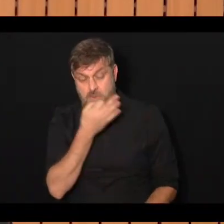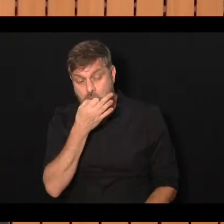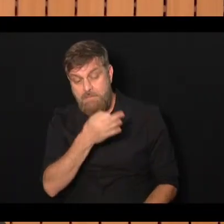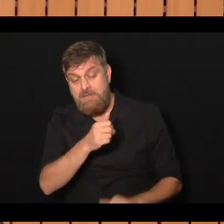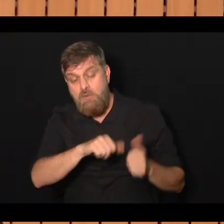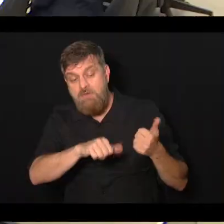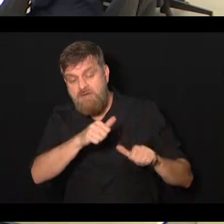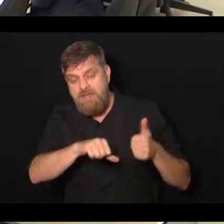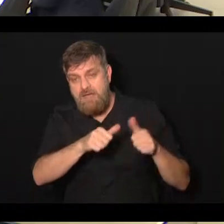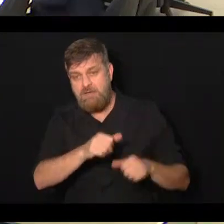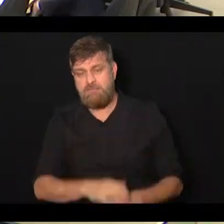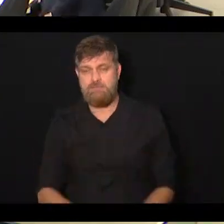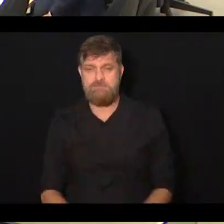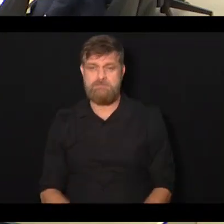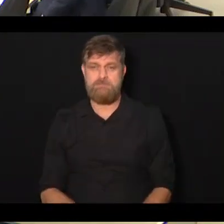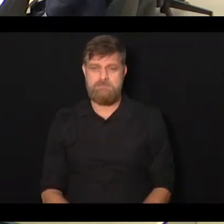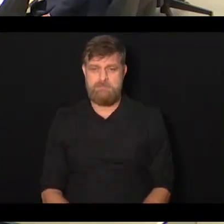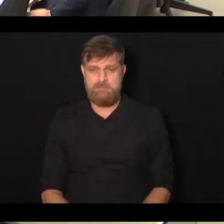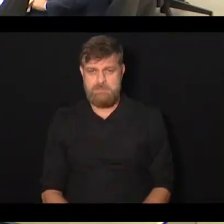parecer.